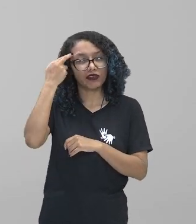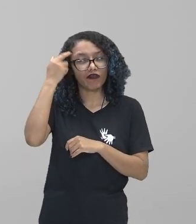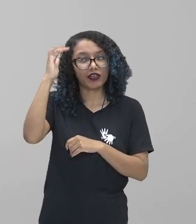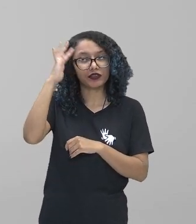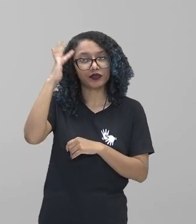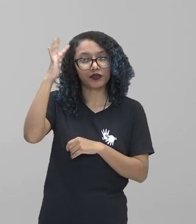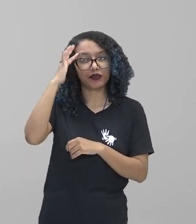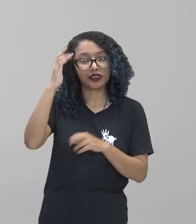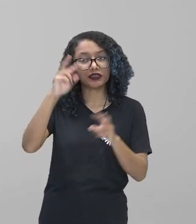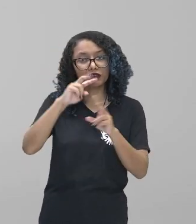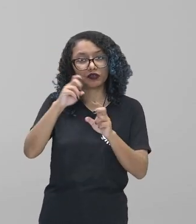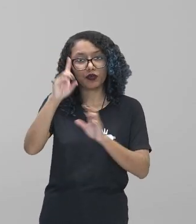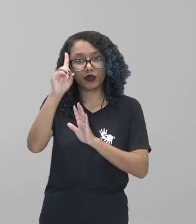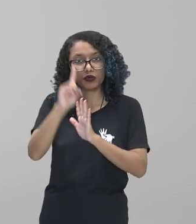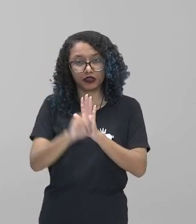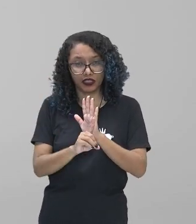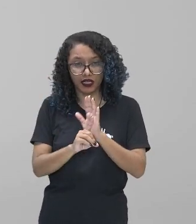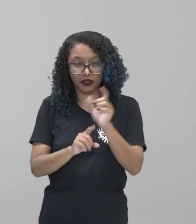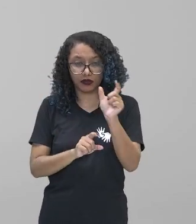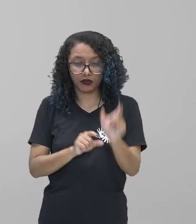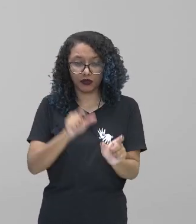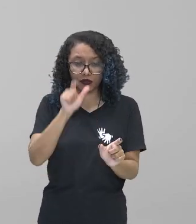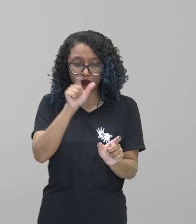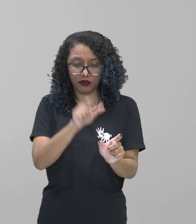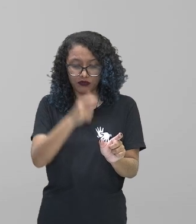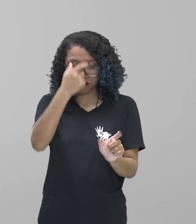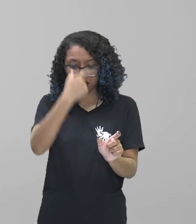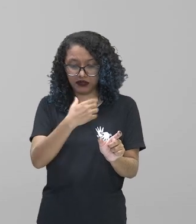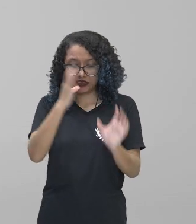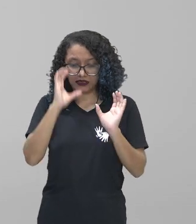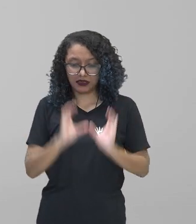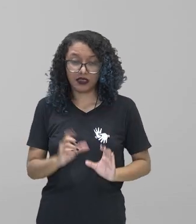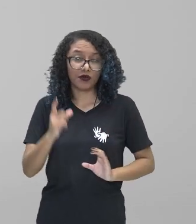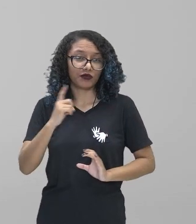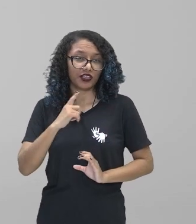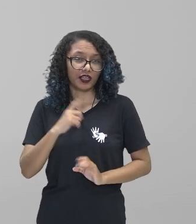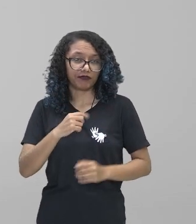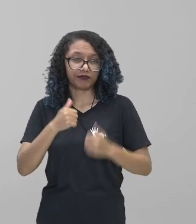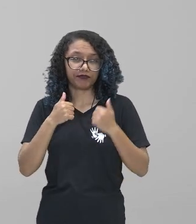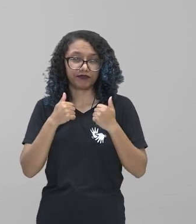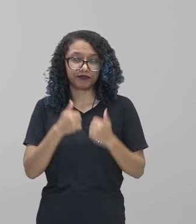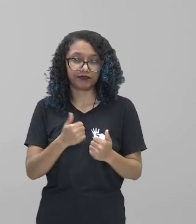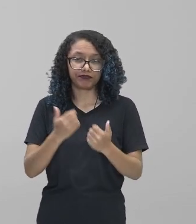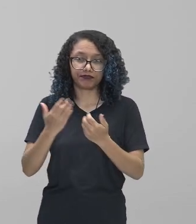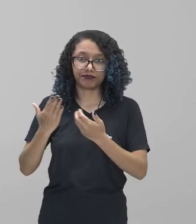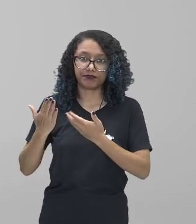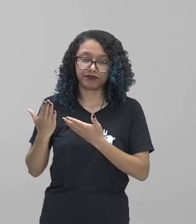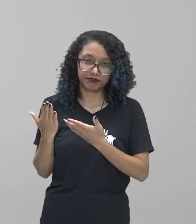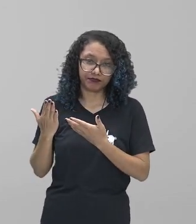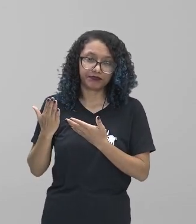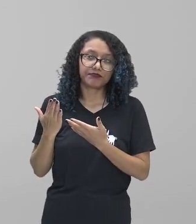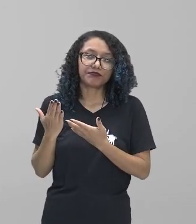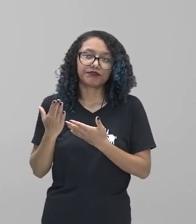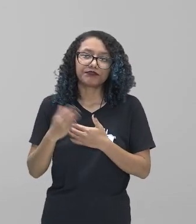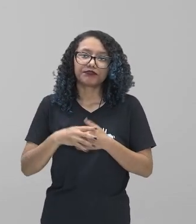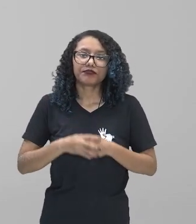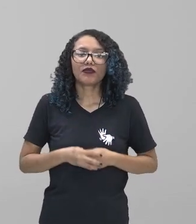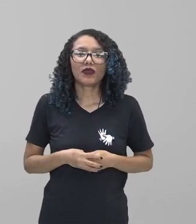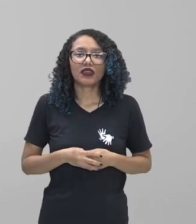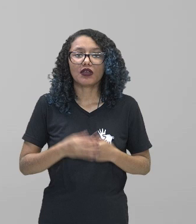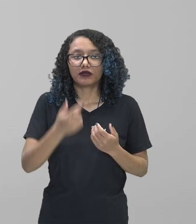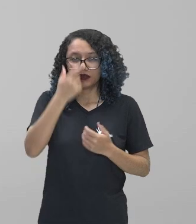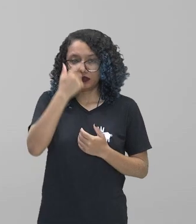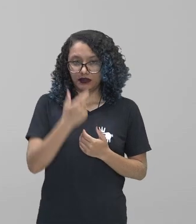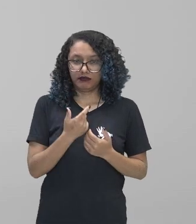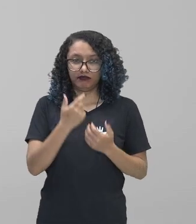os direitos que tem esse cidadão. Então, vamos ver aqui, ó. Ser cidadão é ter